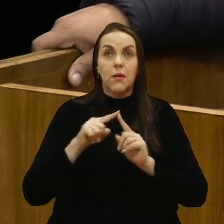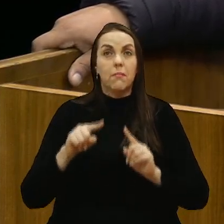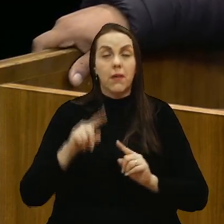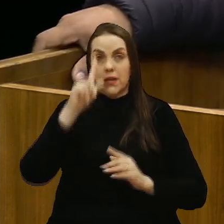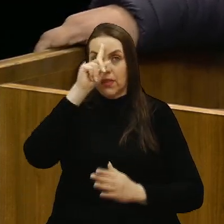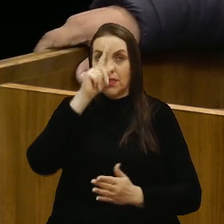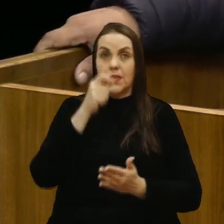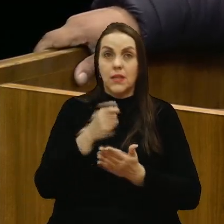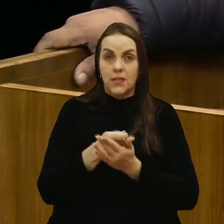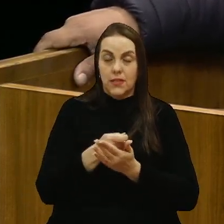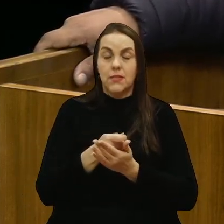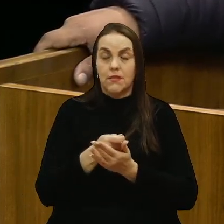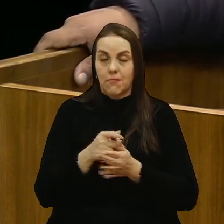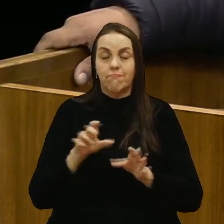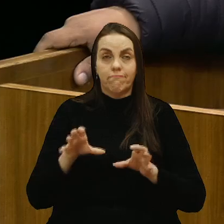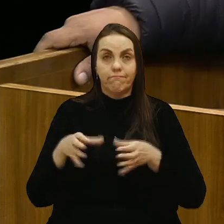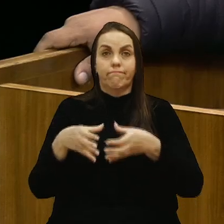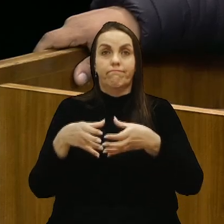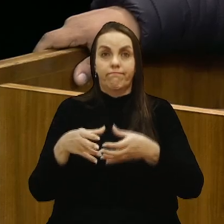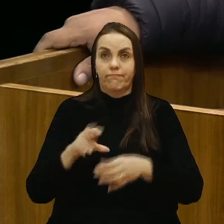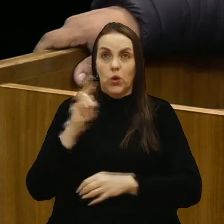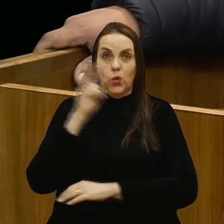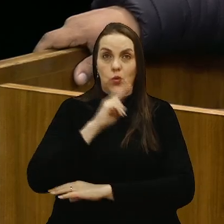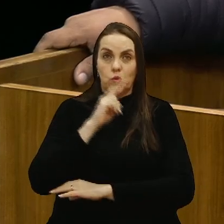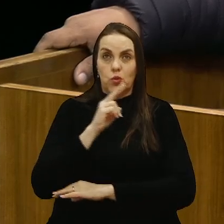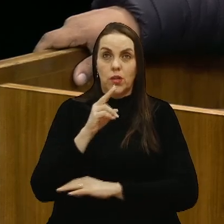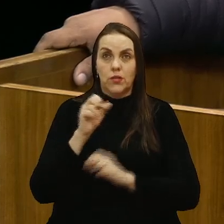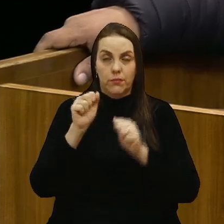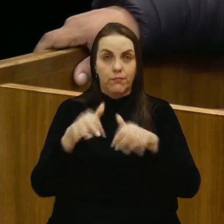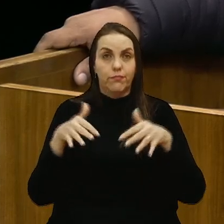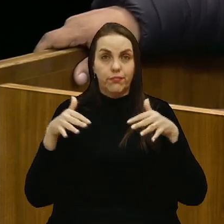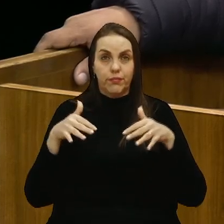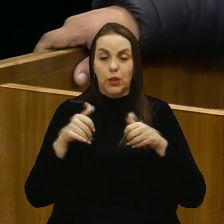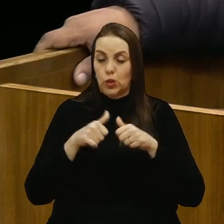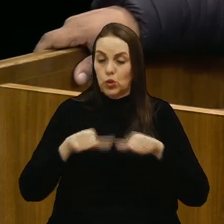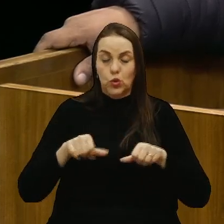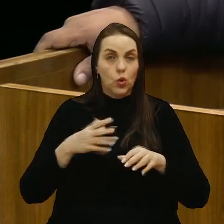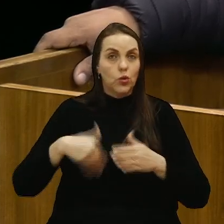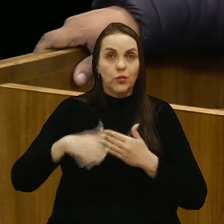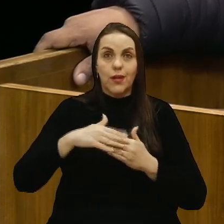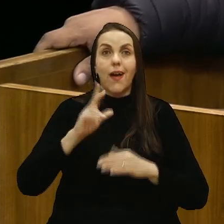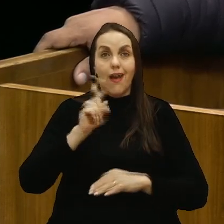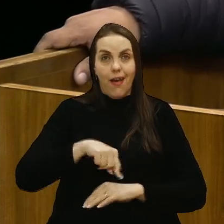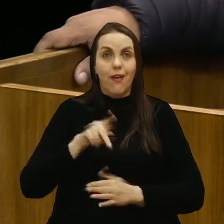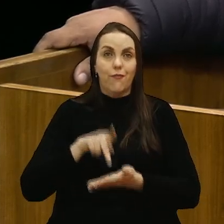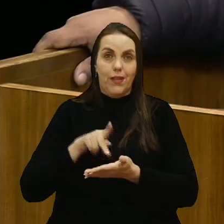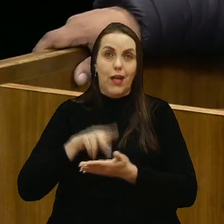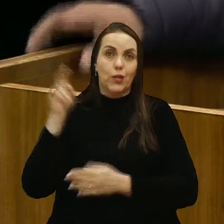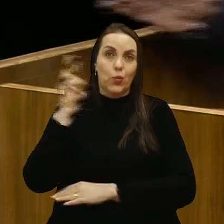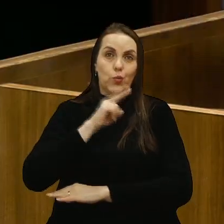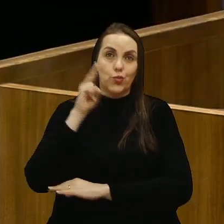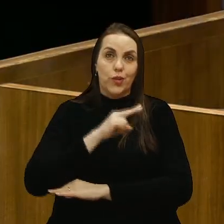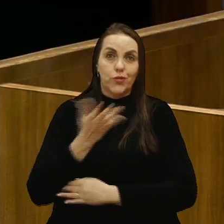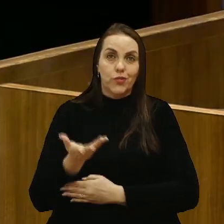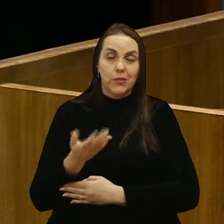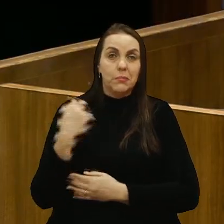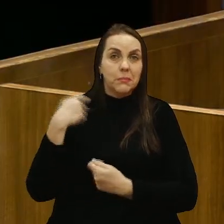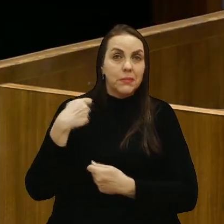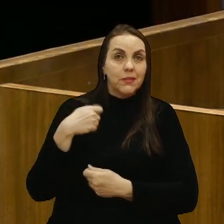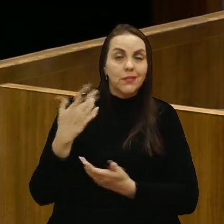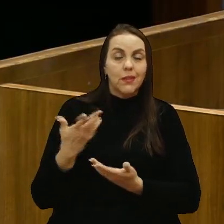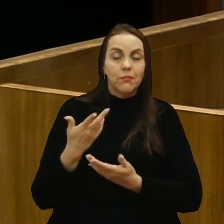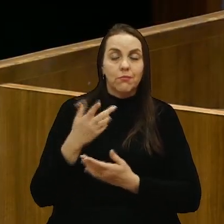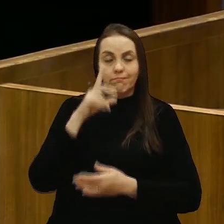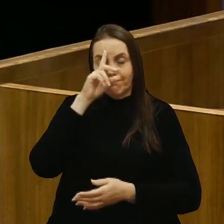tomada em regime de urgência, essa estada de todos aqui é urgente e nós precisamos ter uma definição que procure